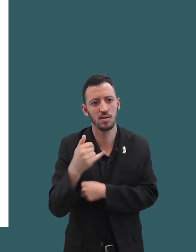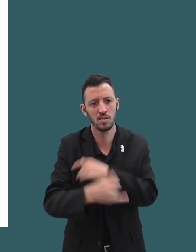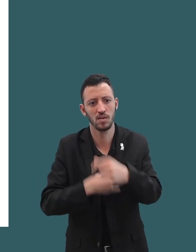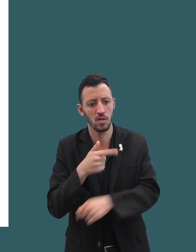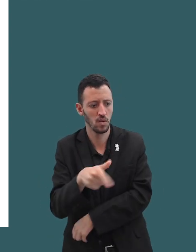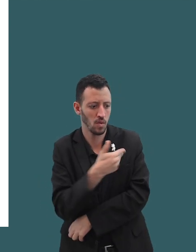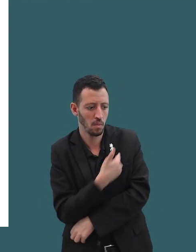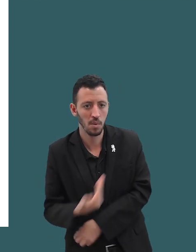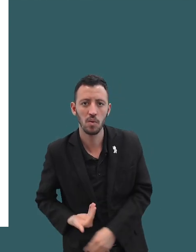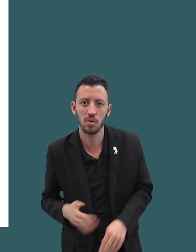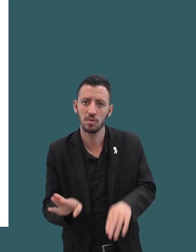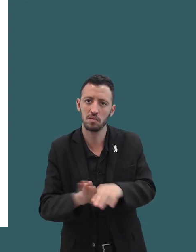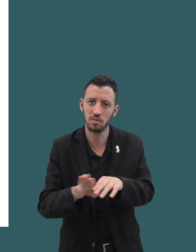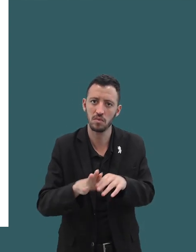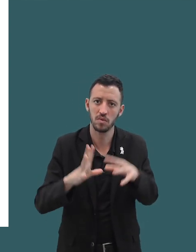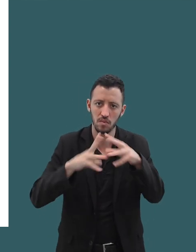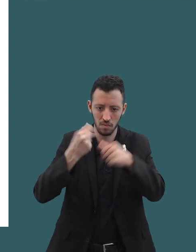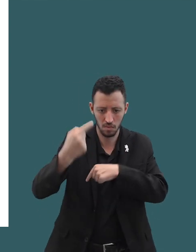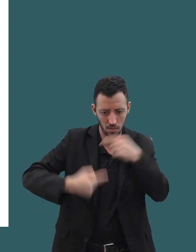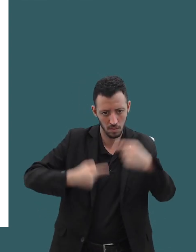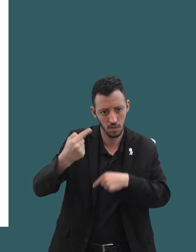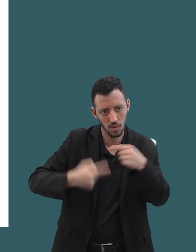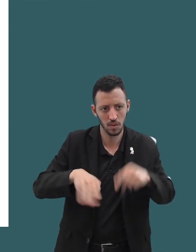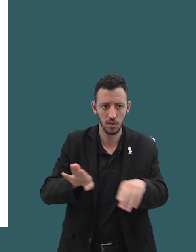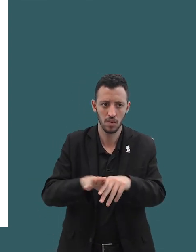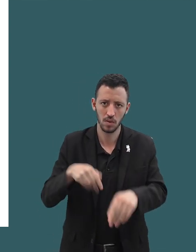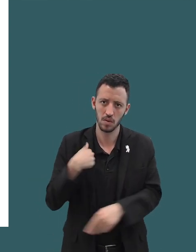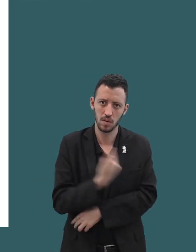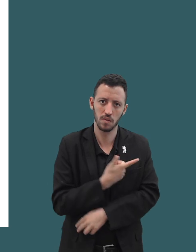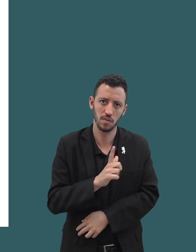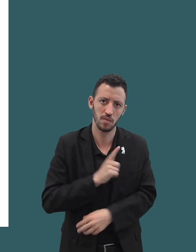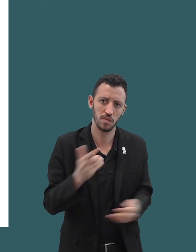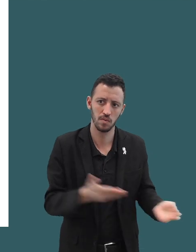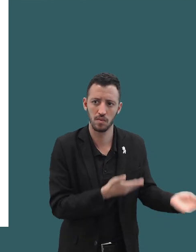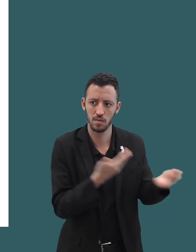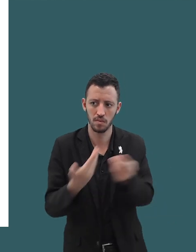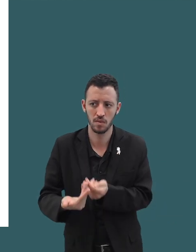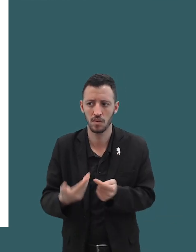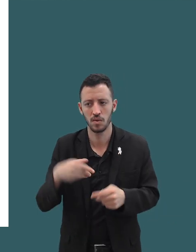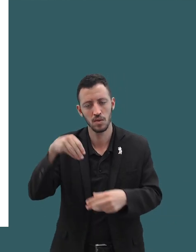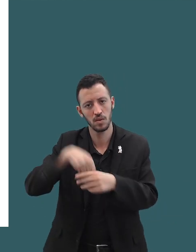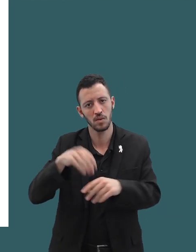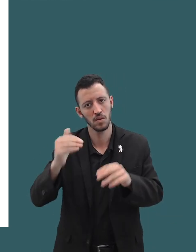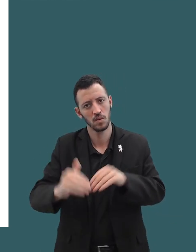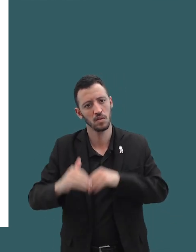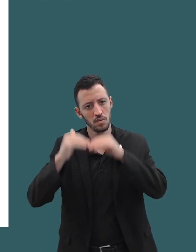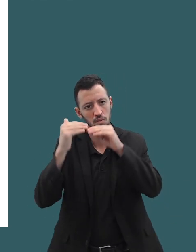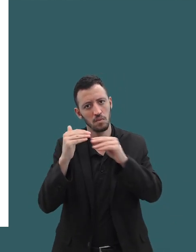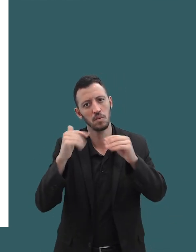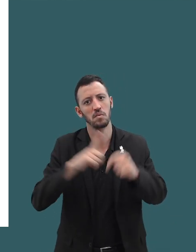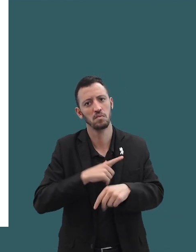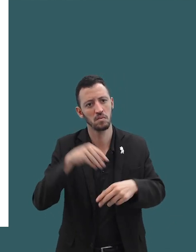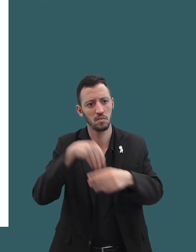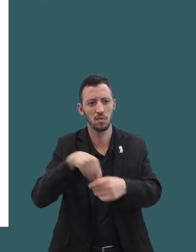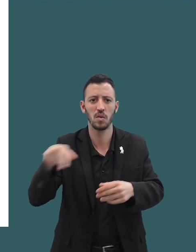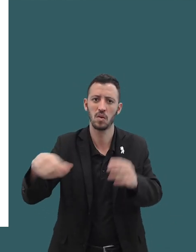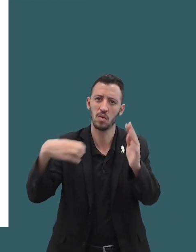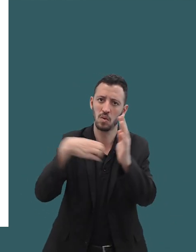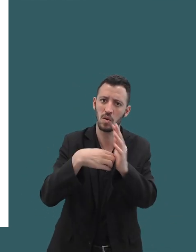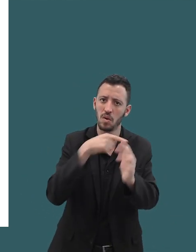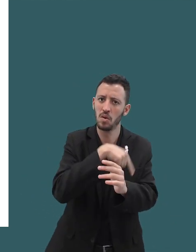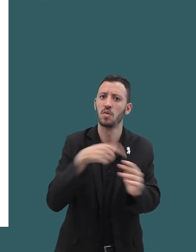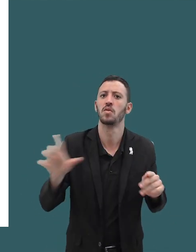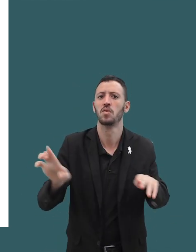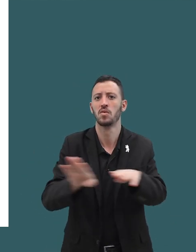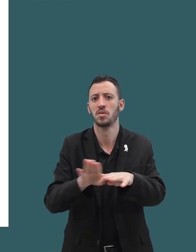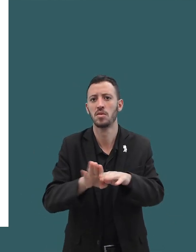pelo governo e pelos políticos, porque nós estamos na sede dos poderes, né? Estamos no Congresso Nacional aqui